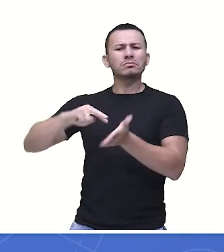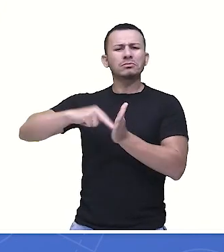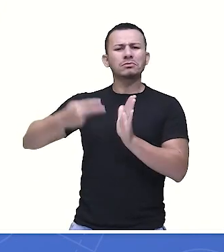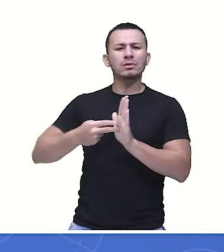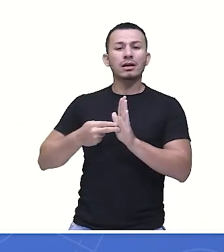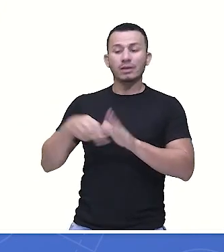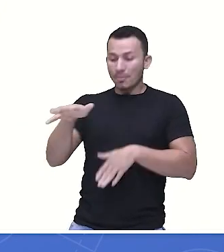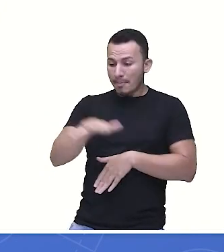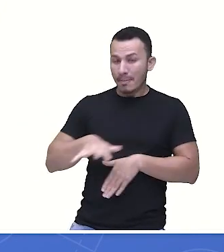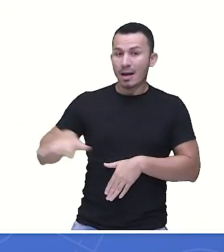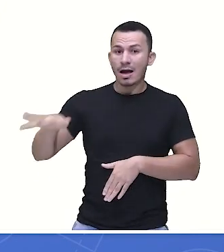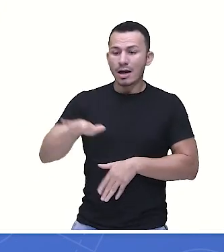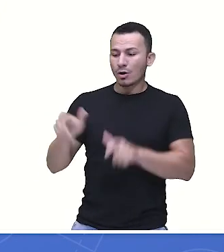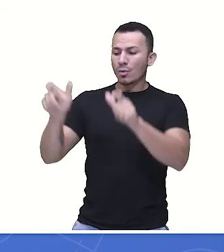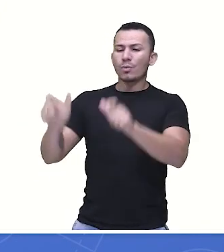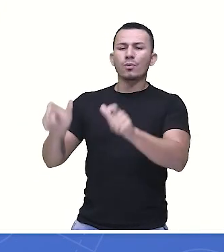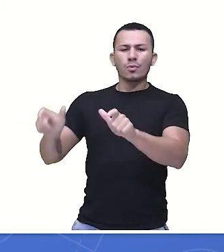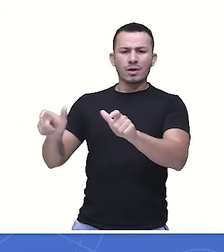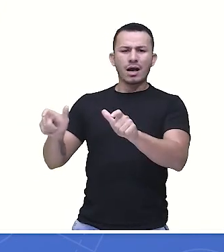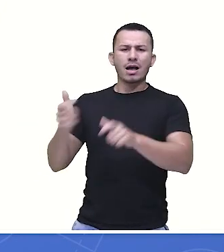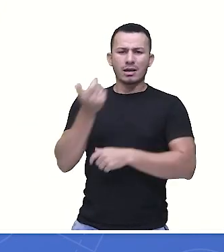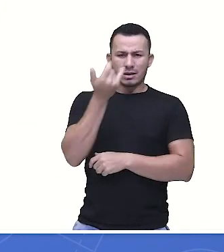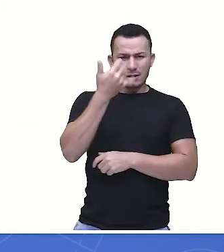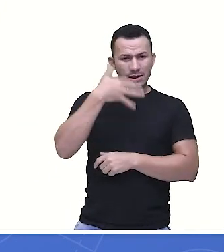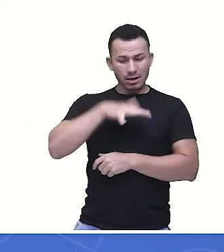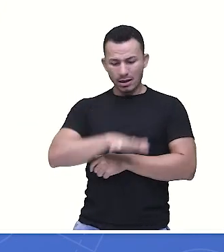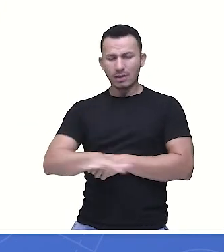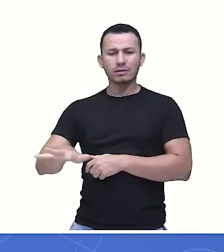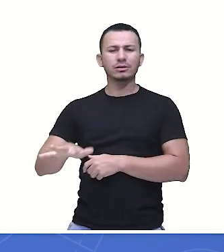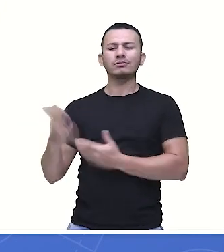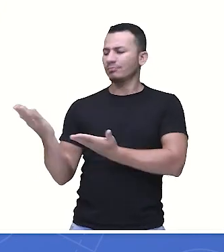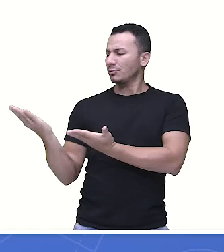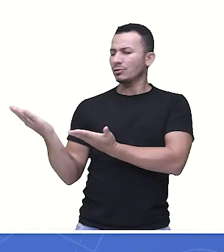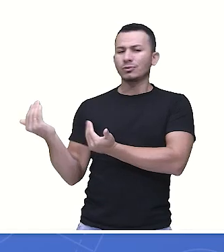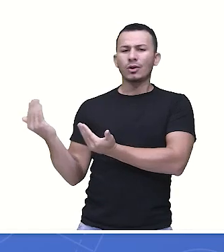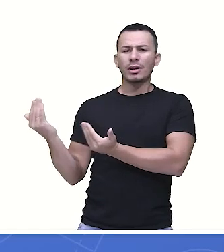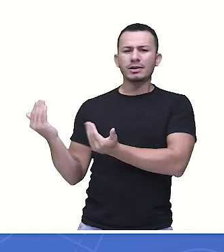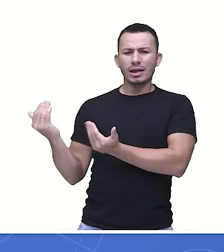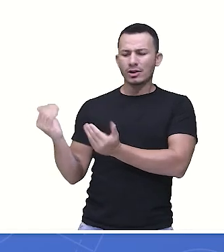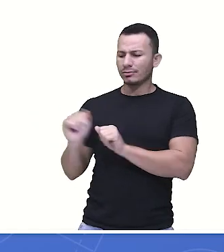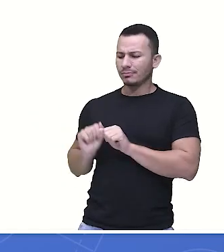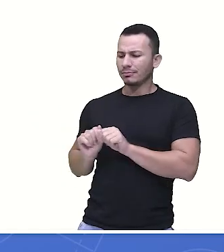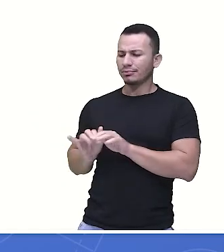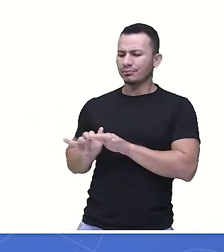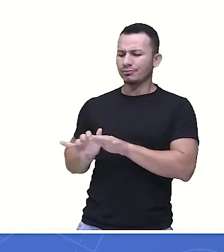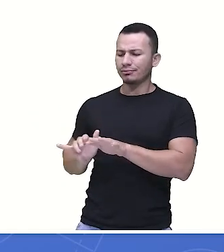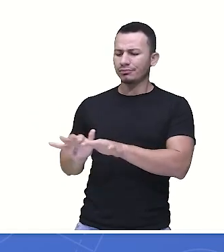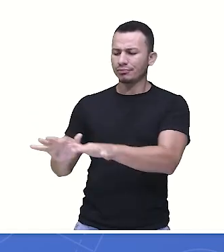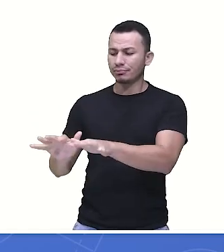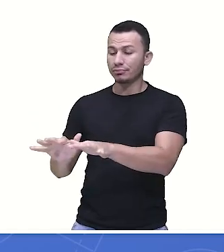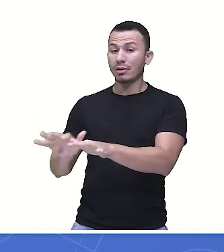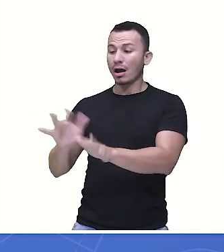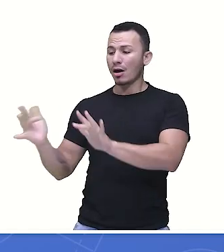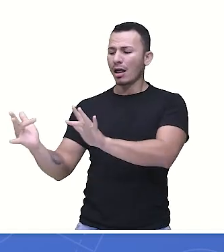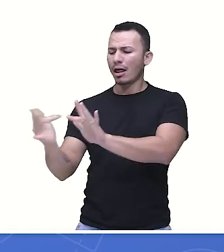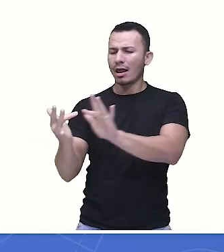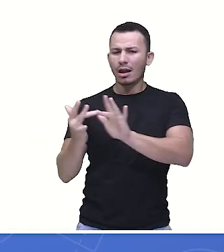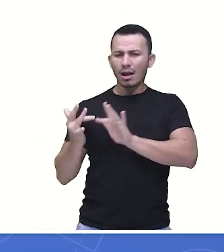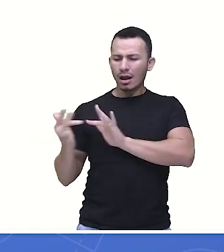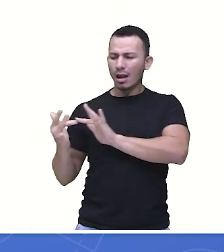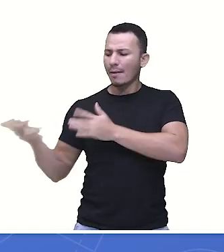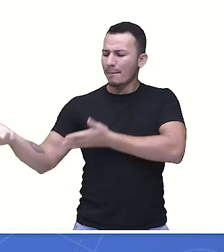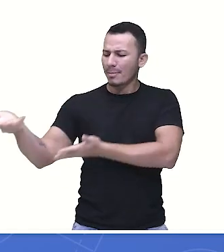lugar onde as crianças e os adolescentes vão exercitar a socialização. Por